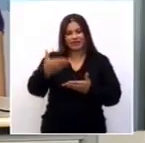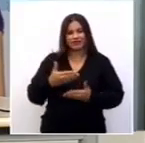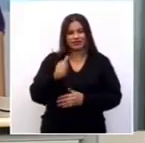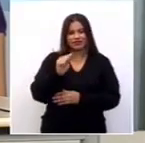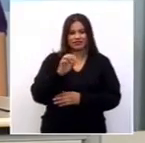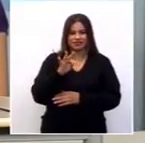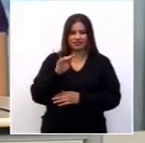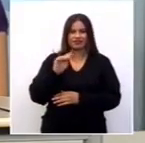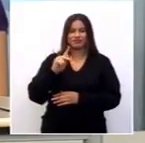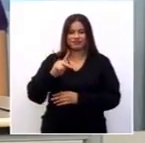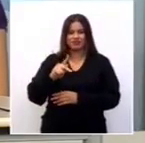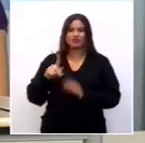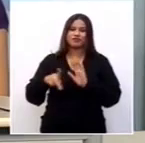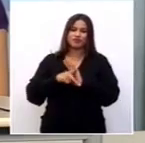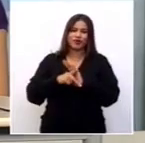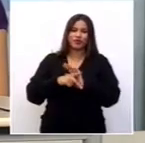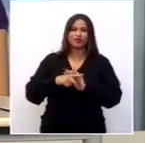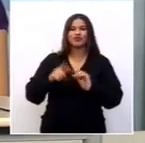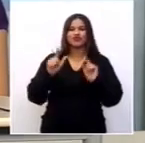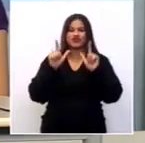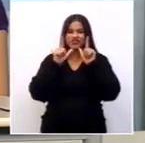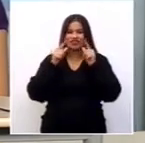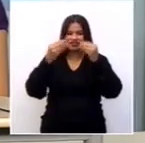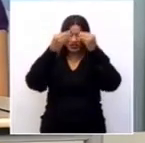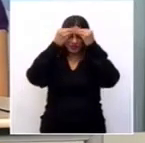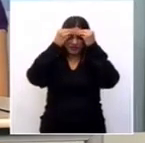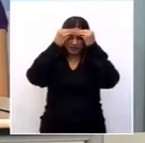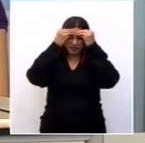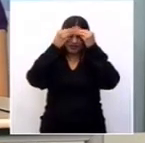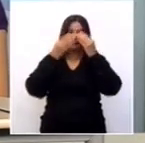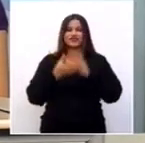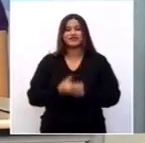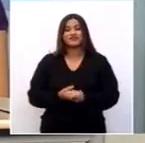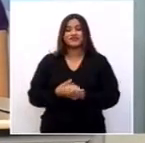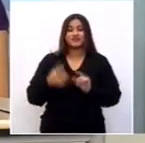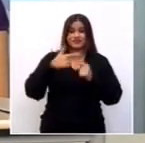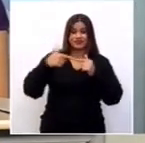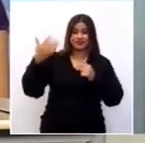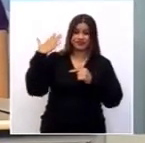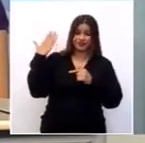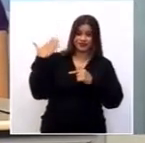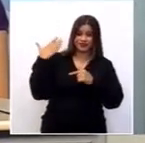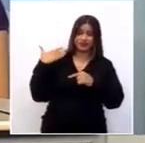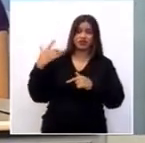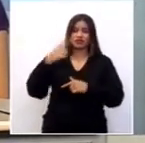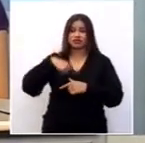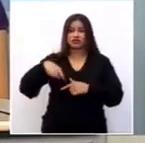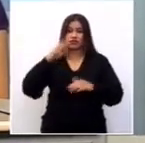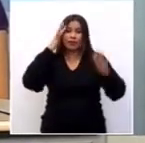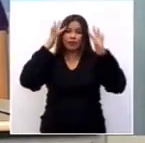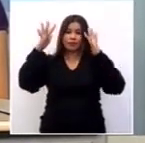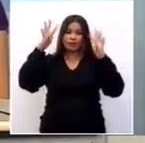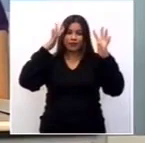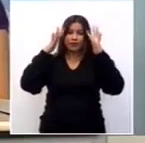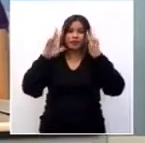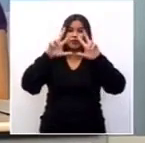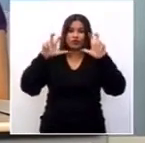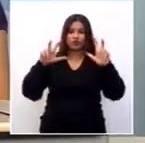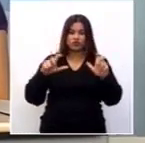área de linguagens. No nosso encontro da semana passada, nós refletimos um pouco sobre o tema